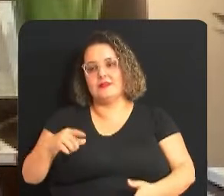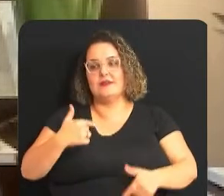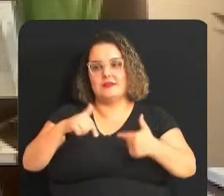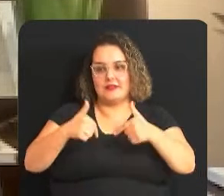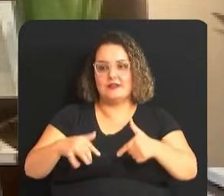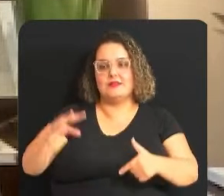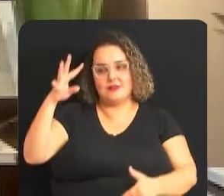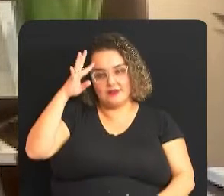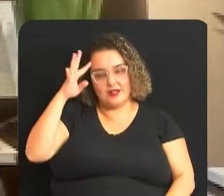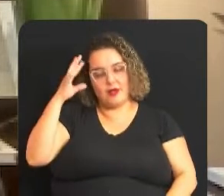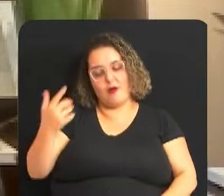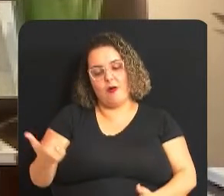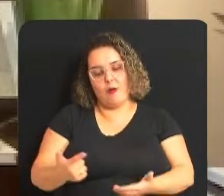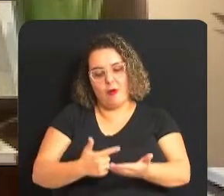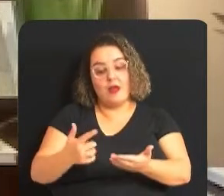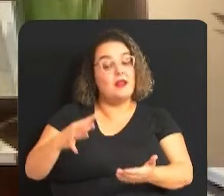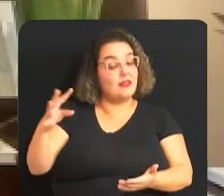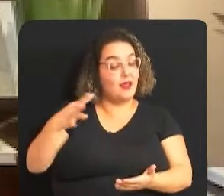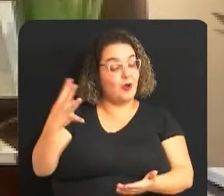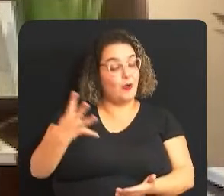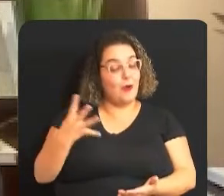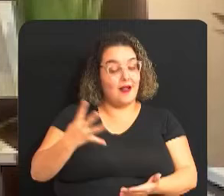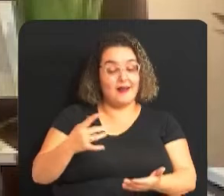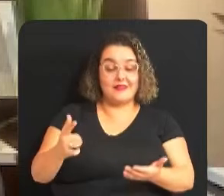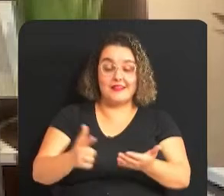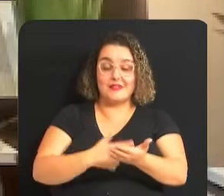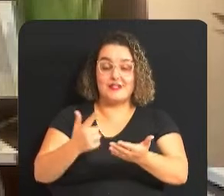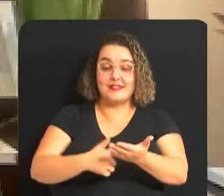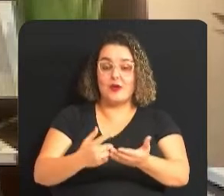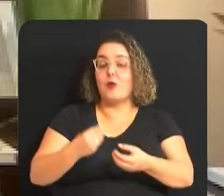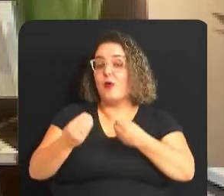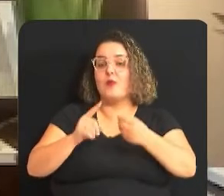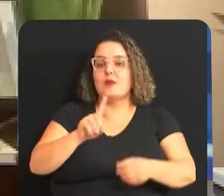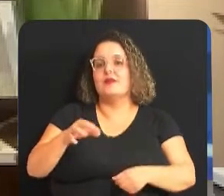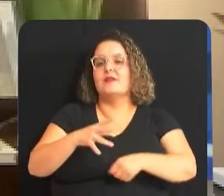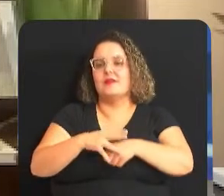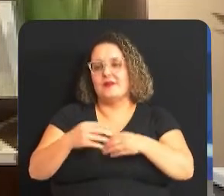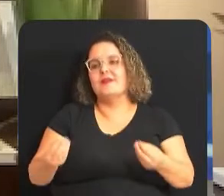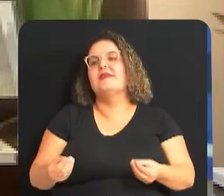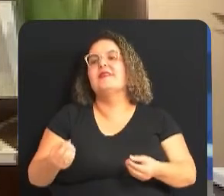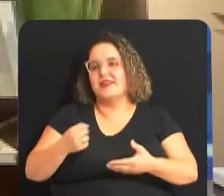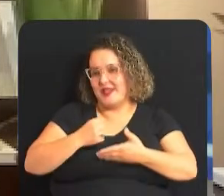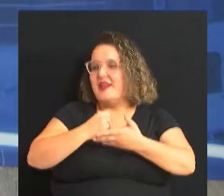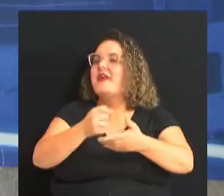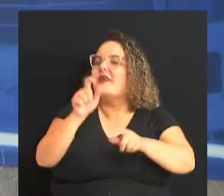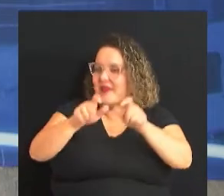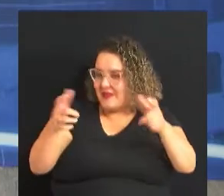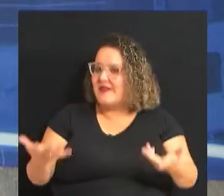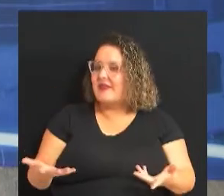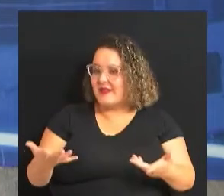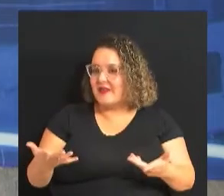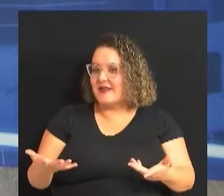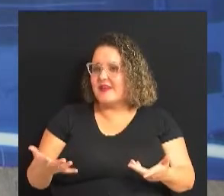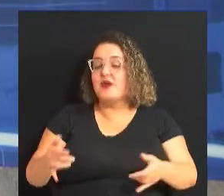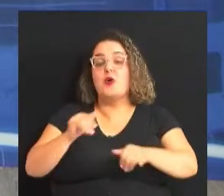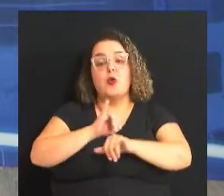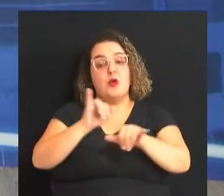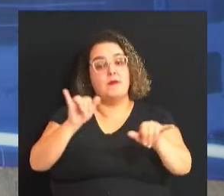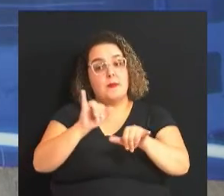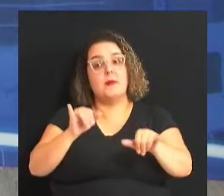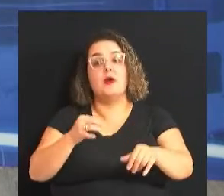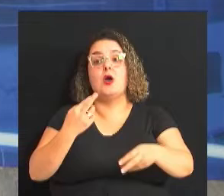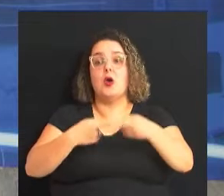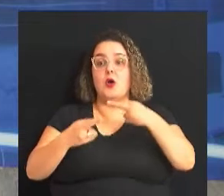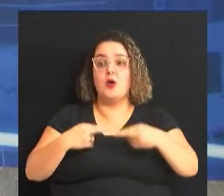4ª edição logo, logo, para dar dica de saúde, como não ficar doente E é isso que a toa, gente né? quer levar aqui para o pessoal de casa, informação relacionada à